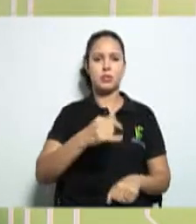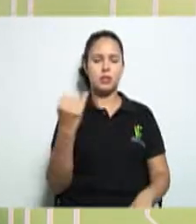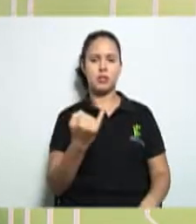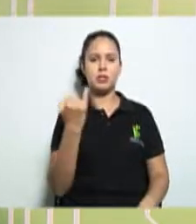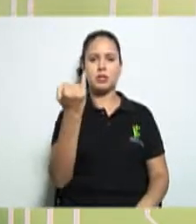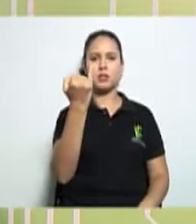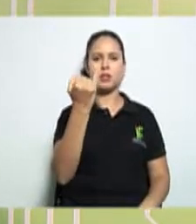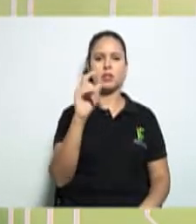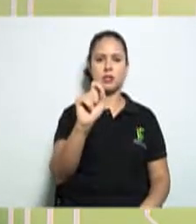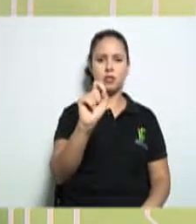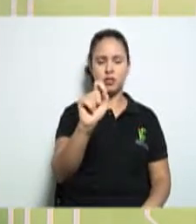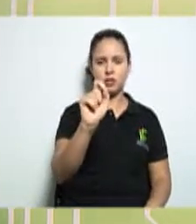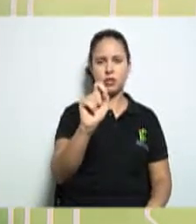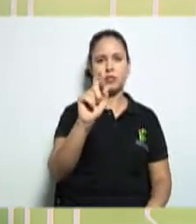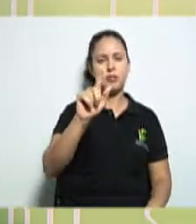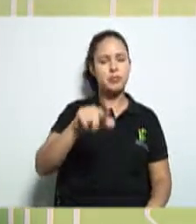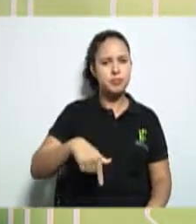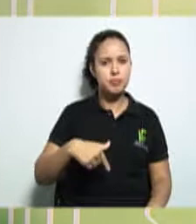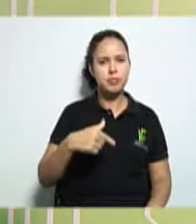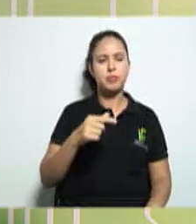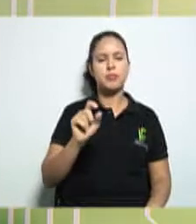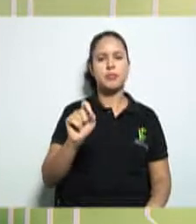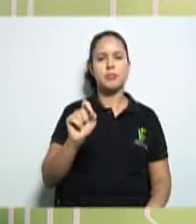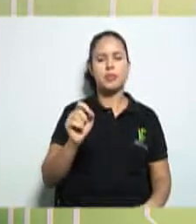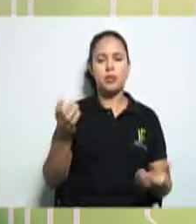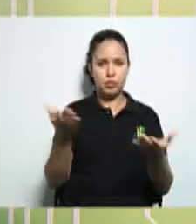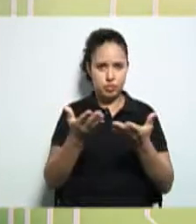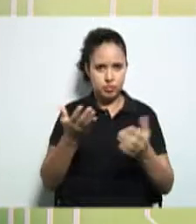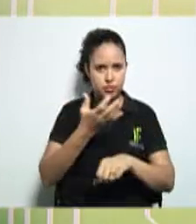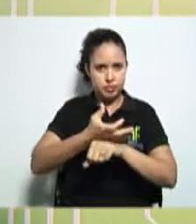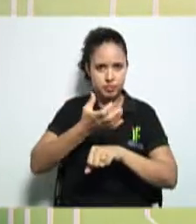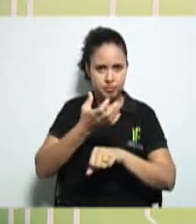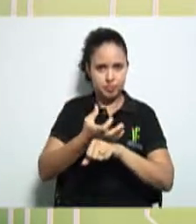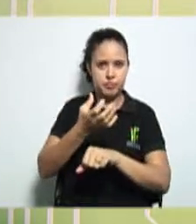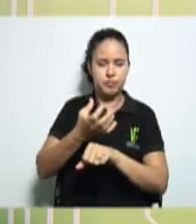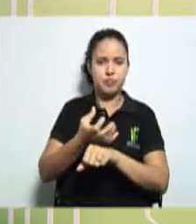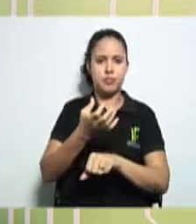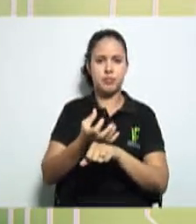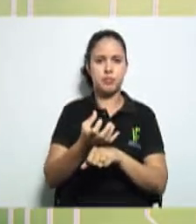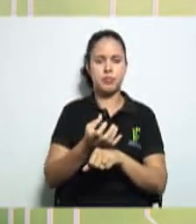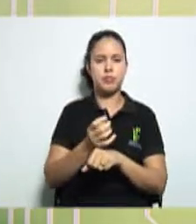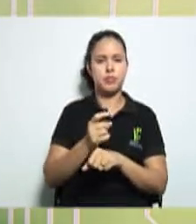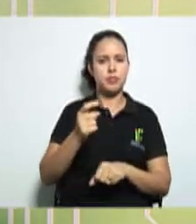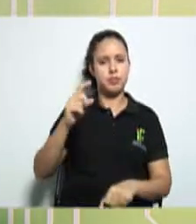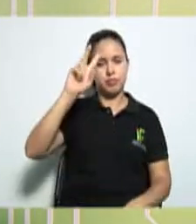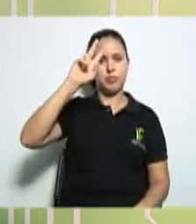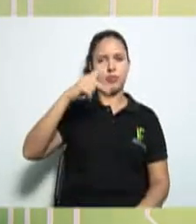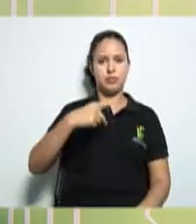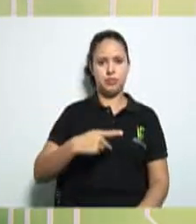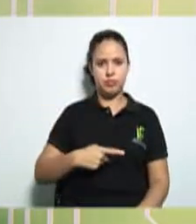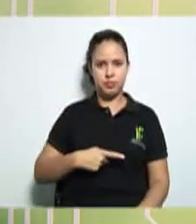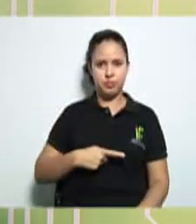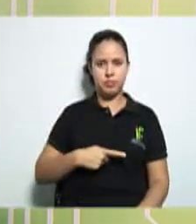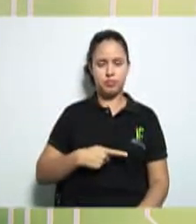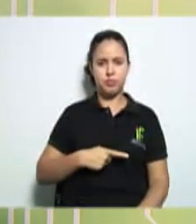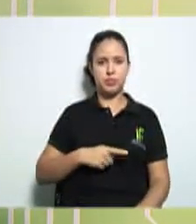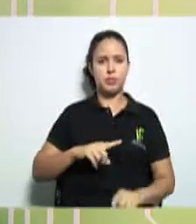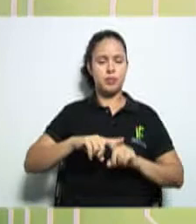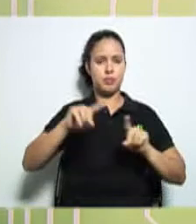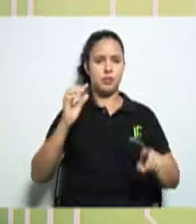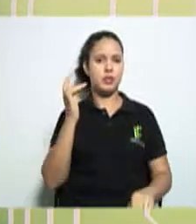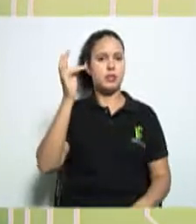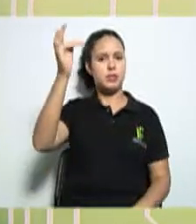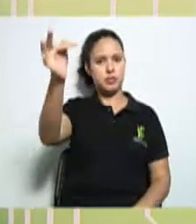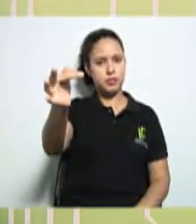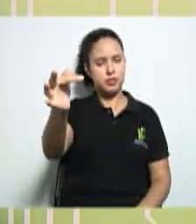importante vocês fazerem isso. Hoje, na nossa disciplina, vocês vão fazer na questão pessoal de vocês. Mas lá na